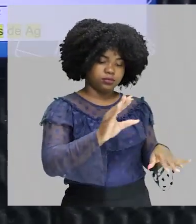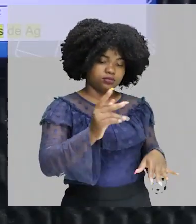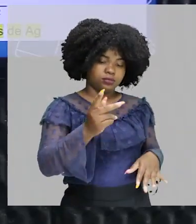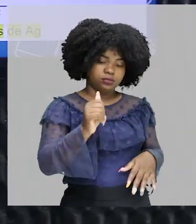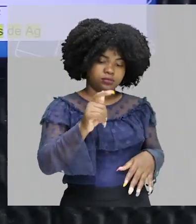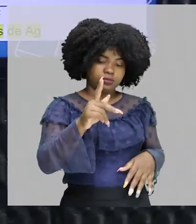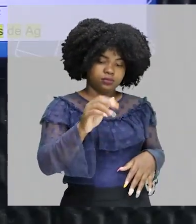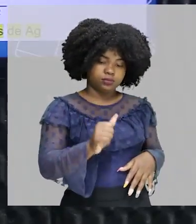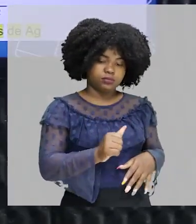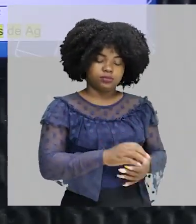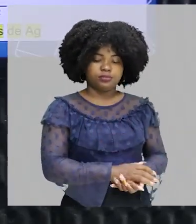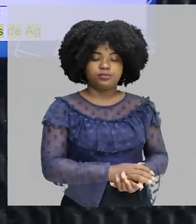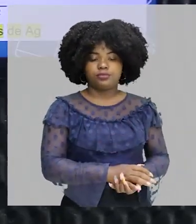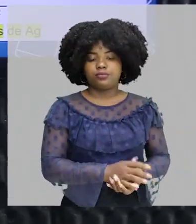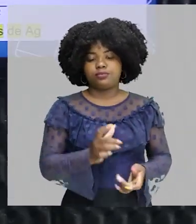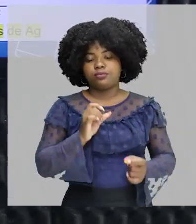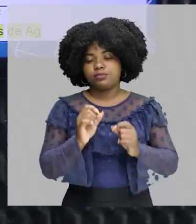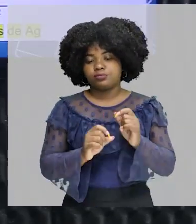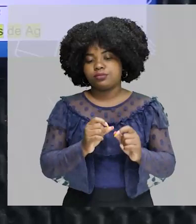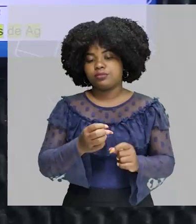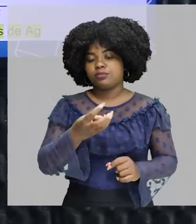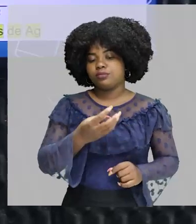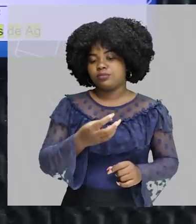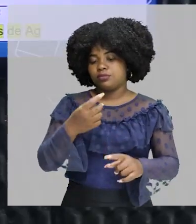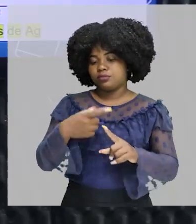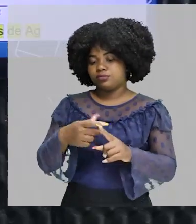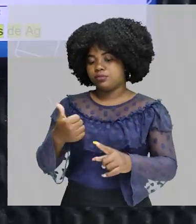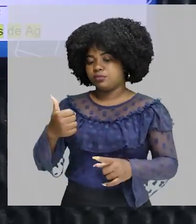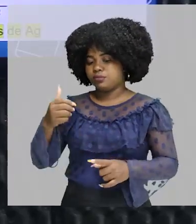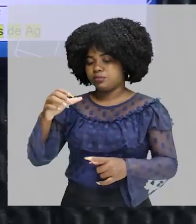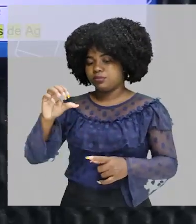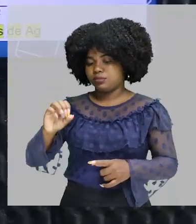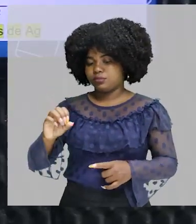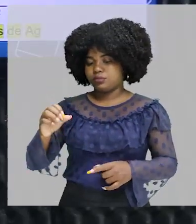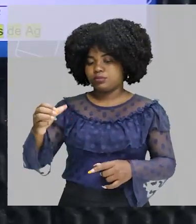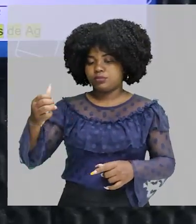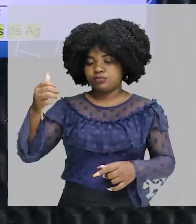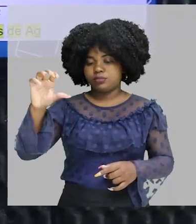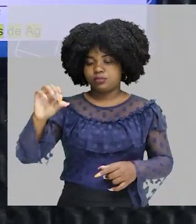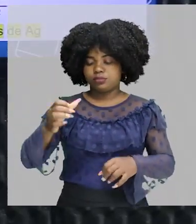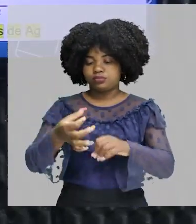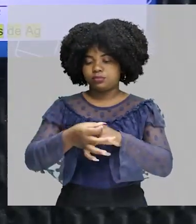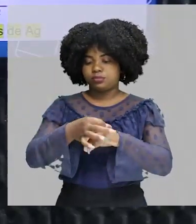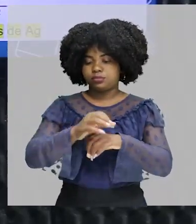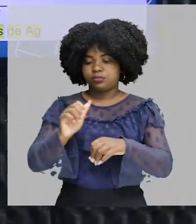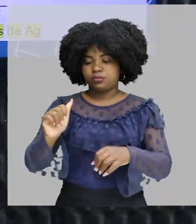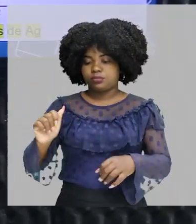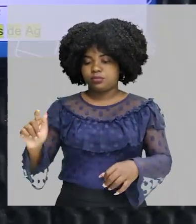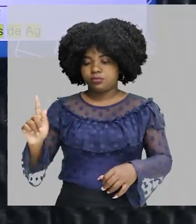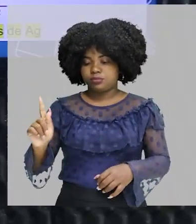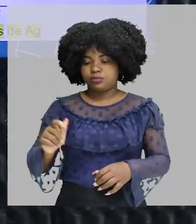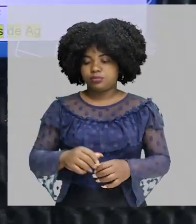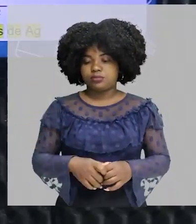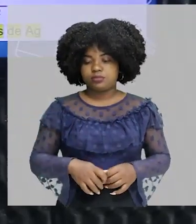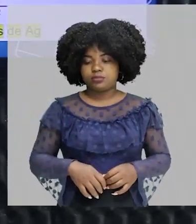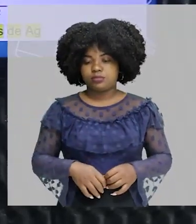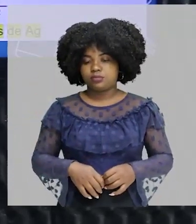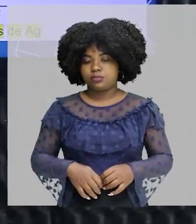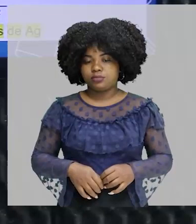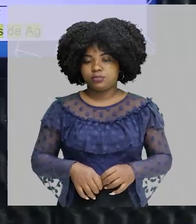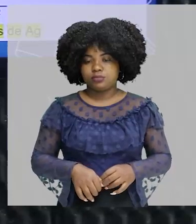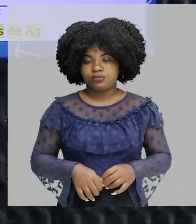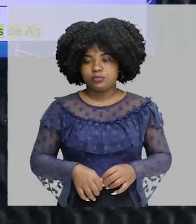essas medidas, nós vamos ter 3 vezes 10 elevado a 19 átomos de prata. Se a